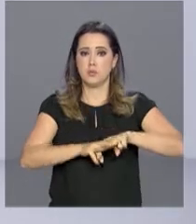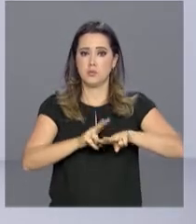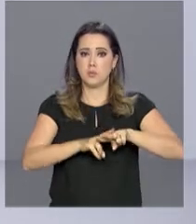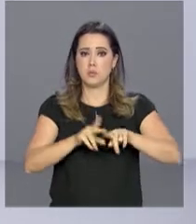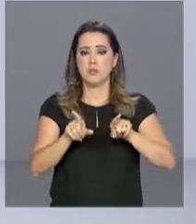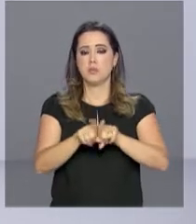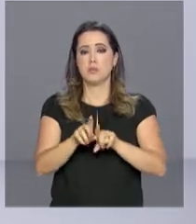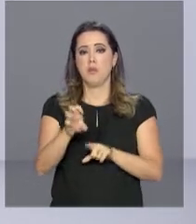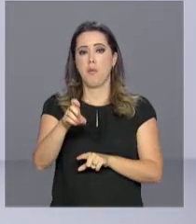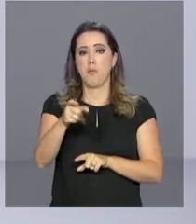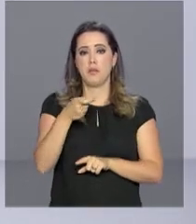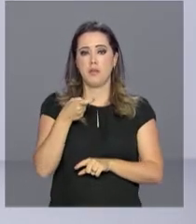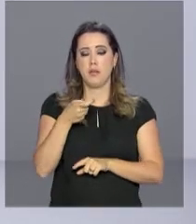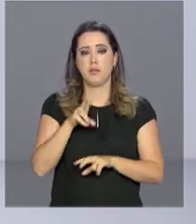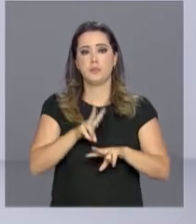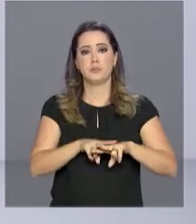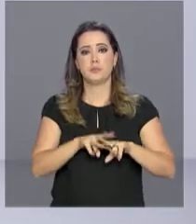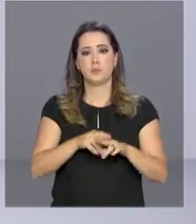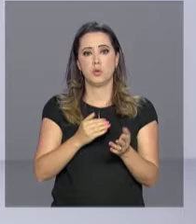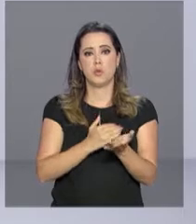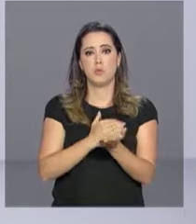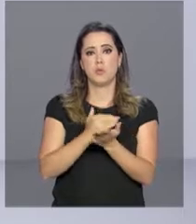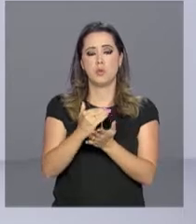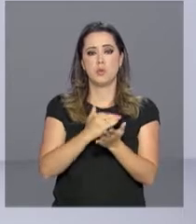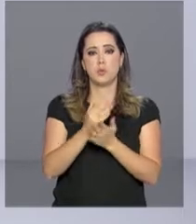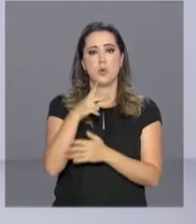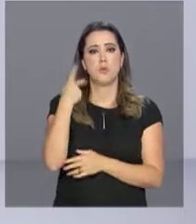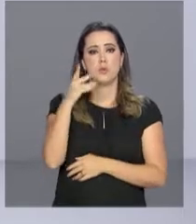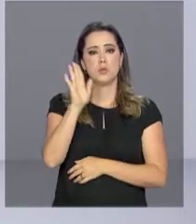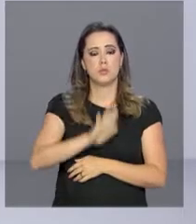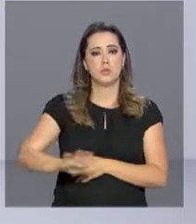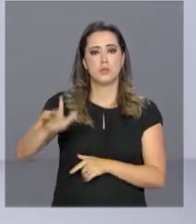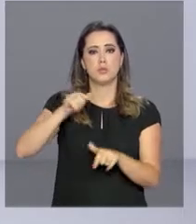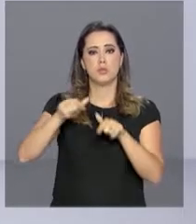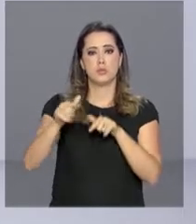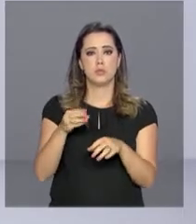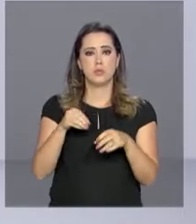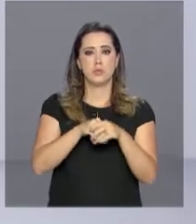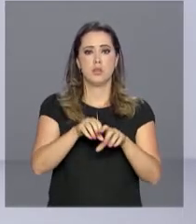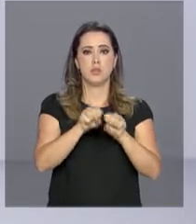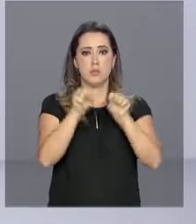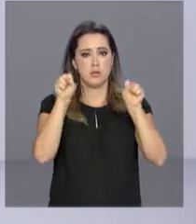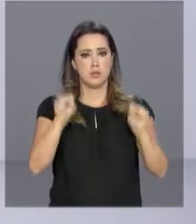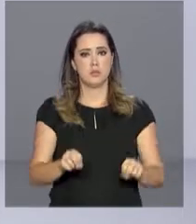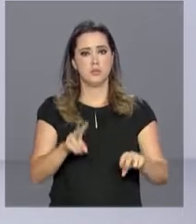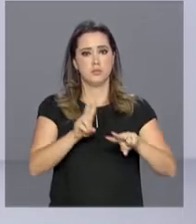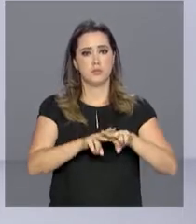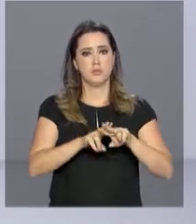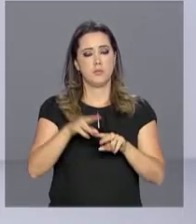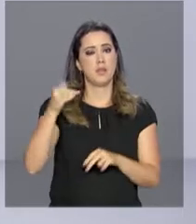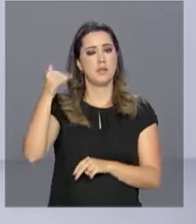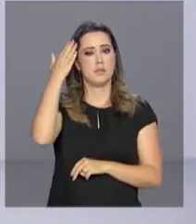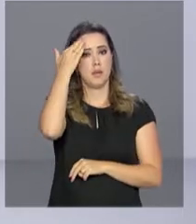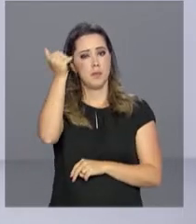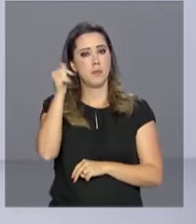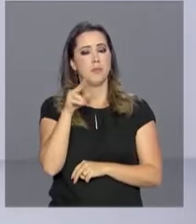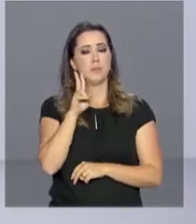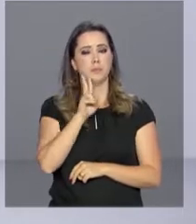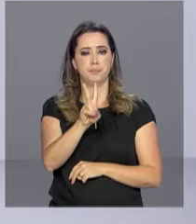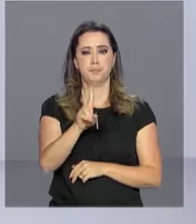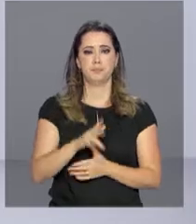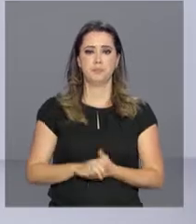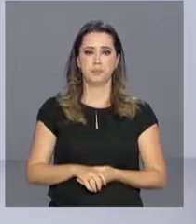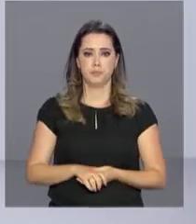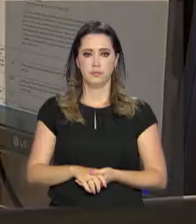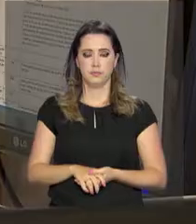em de tempos entrou em vigor a política nacional de trabalho no sistema prisional saiba mais na reportagem de paulo